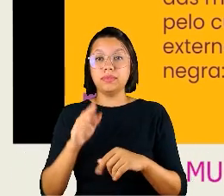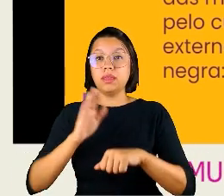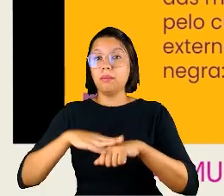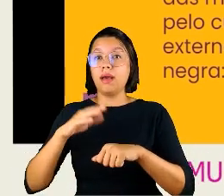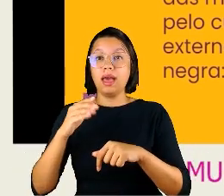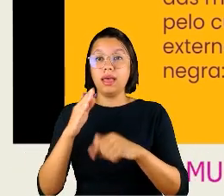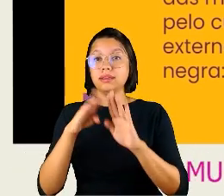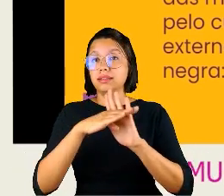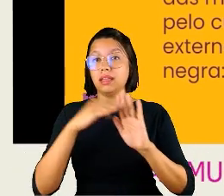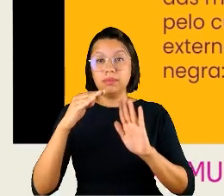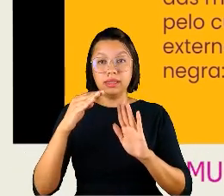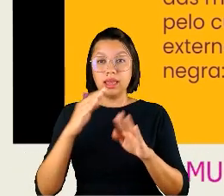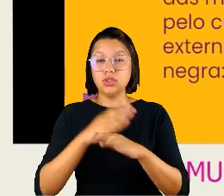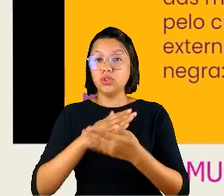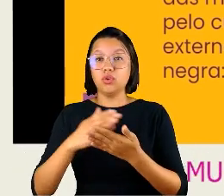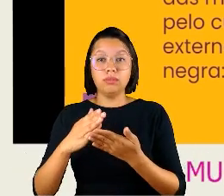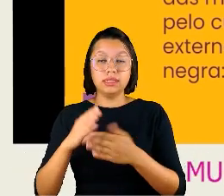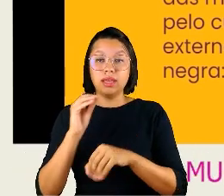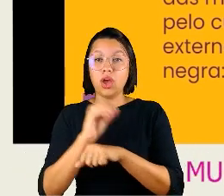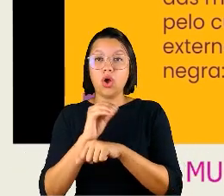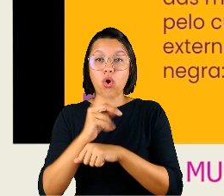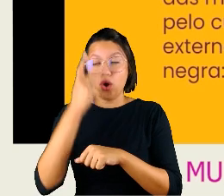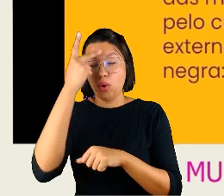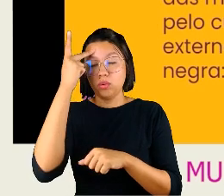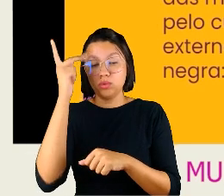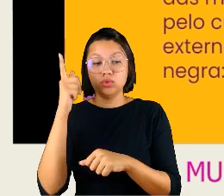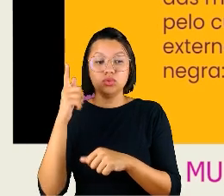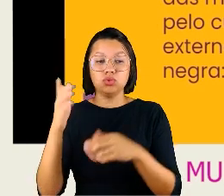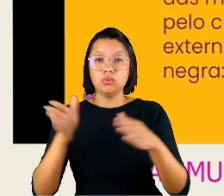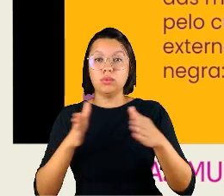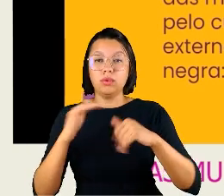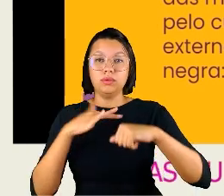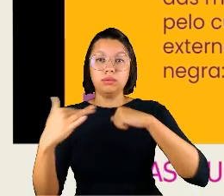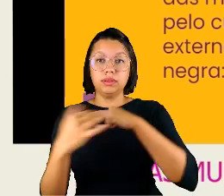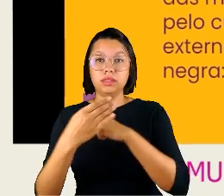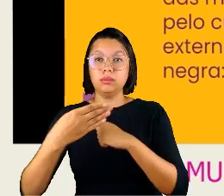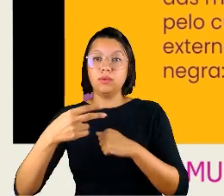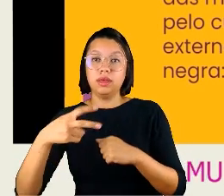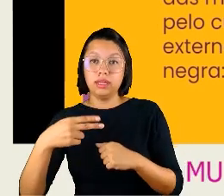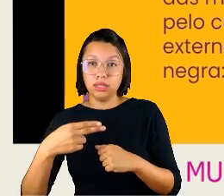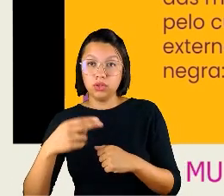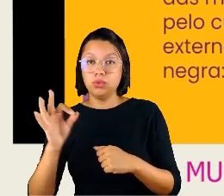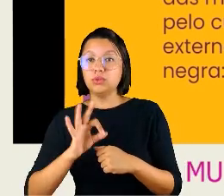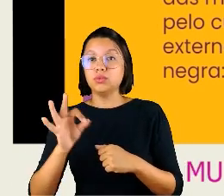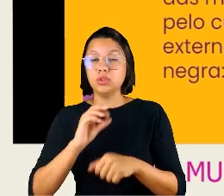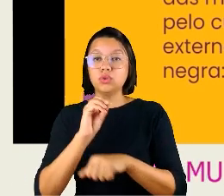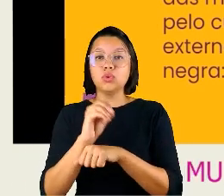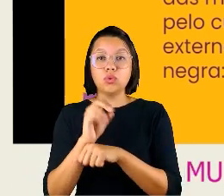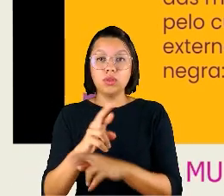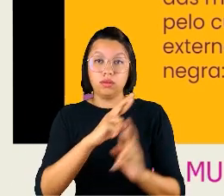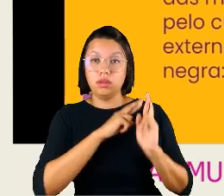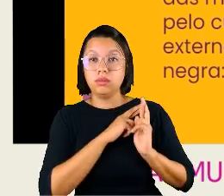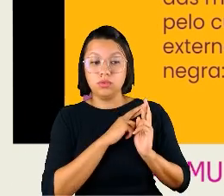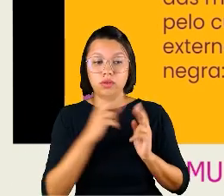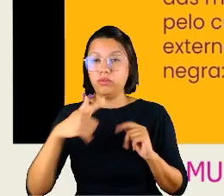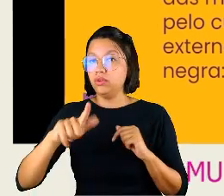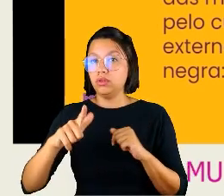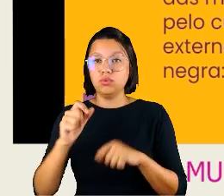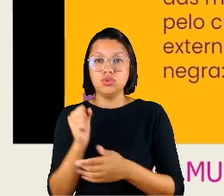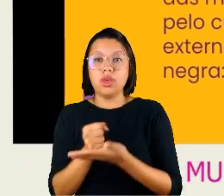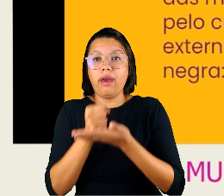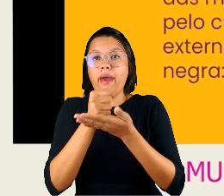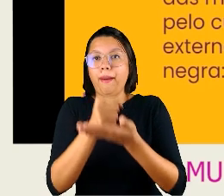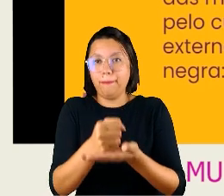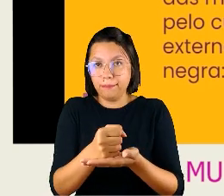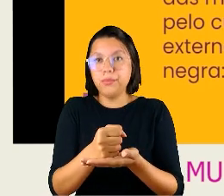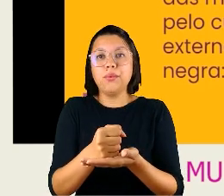metade delas passaram a cuidar de alguém durante a pandemia. E 42% das responsáveis pelo cuidado não tem apoio externo, ou seja, a maioria